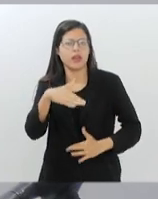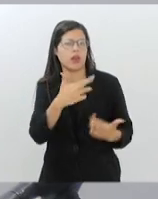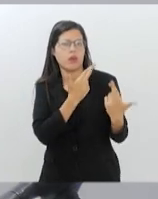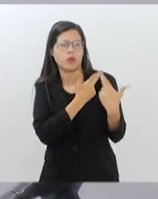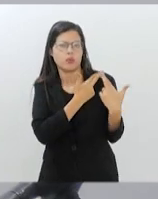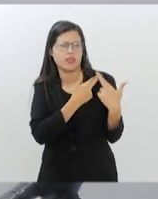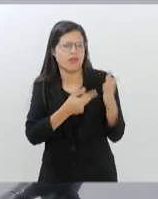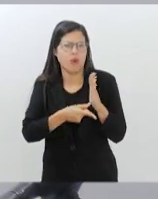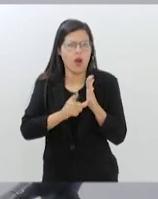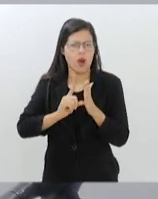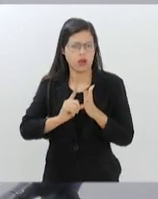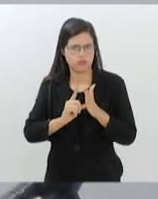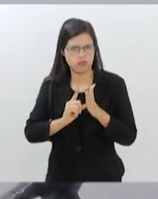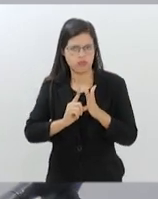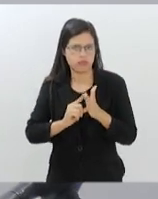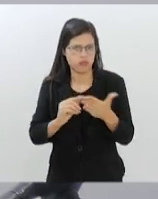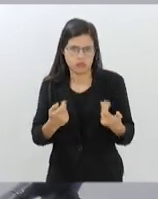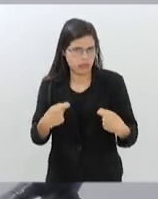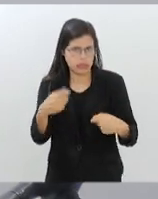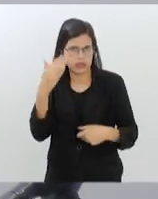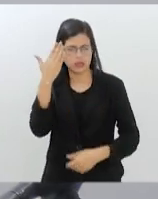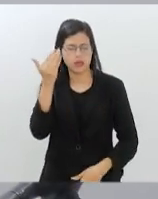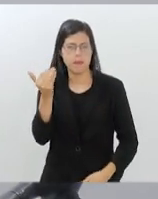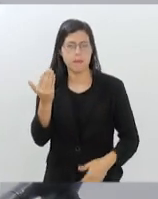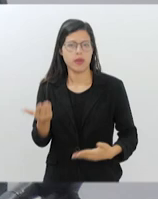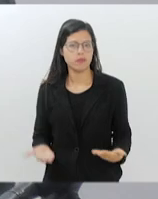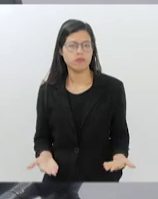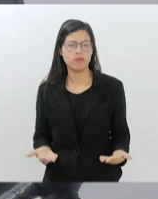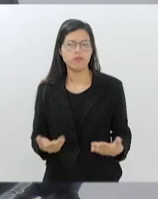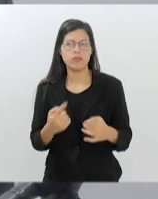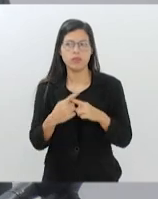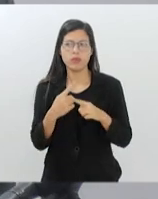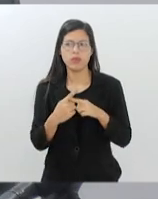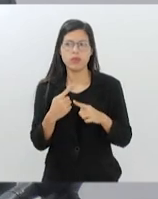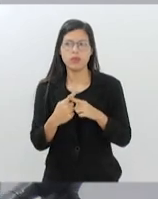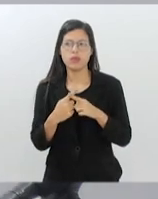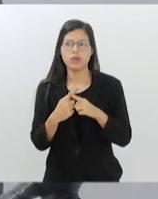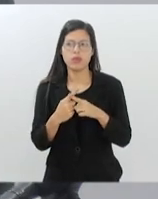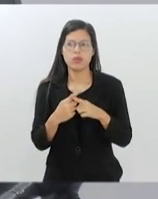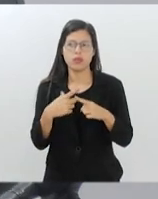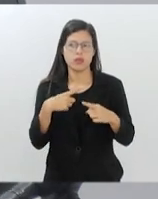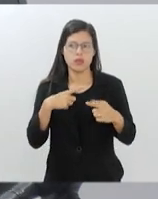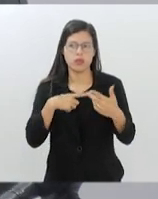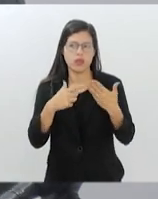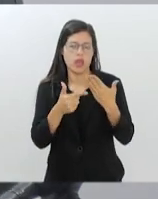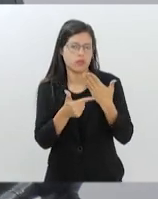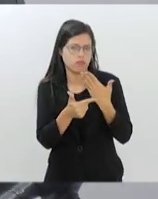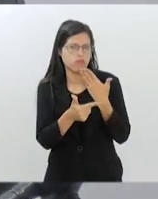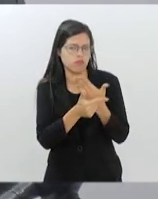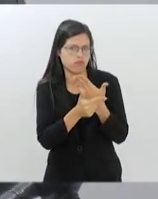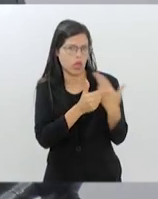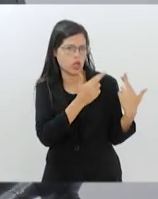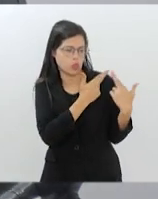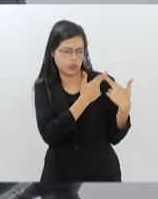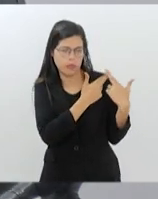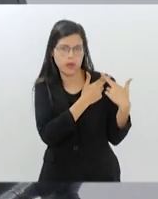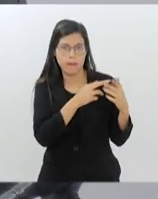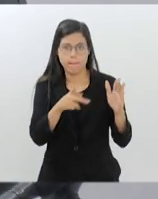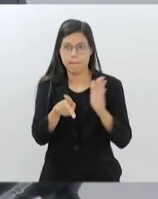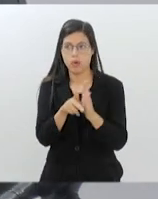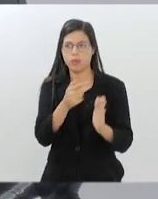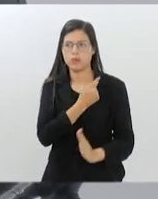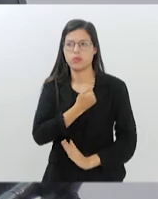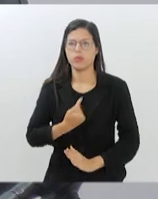anterior quem eram os responsáveis anteriores até porque é uma parcela significativa de atribuição de competência do governo que não é algo